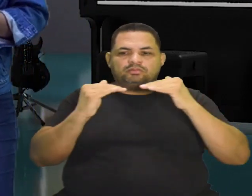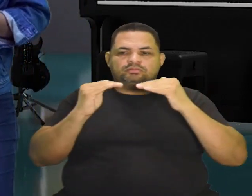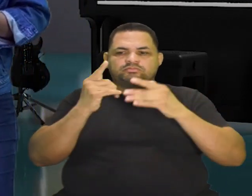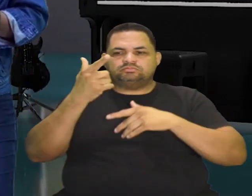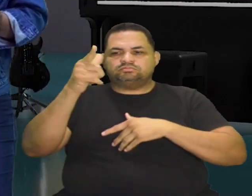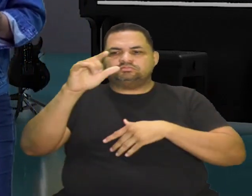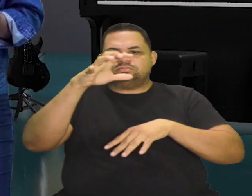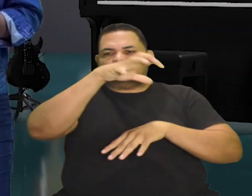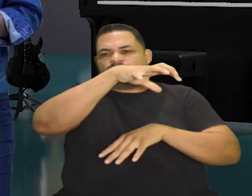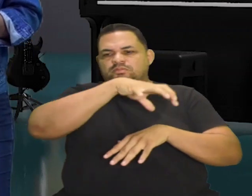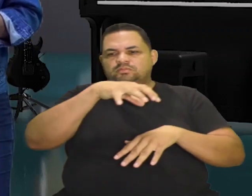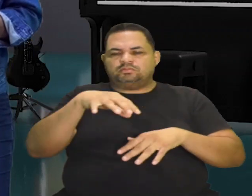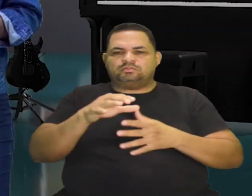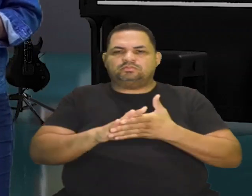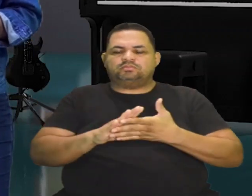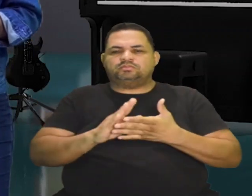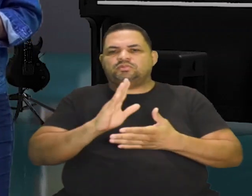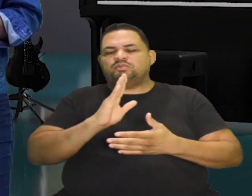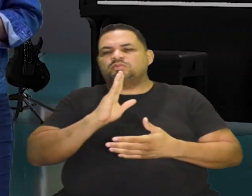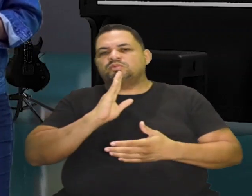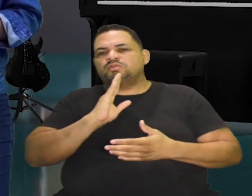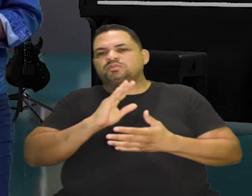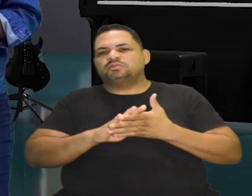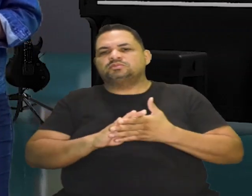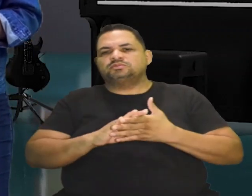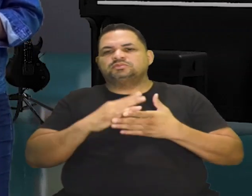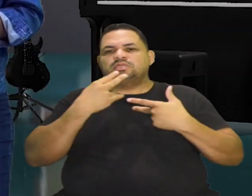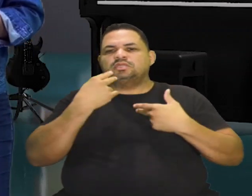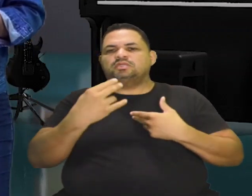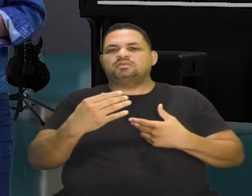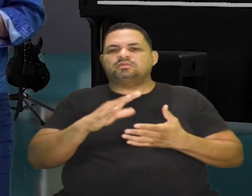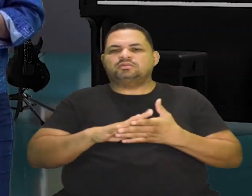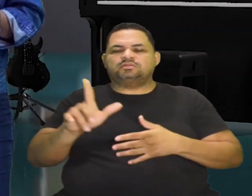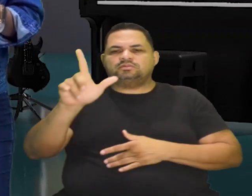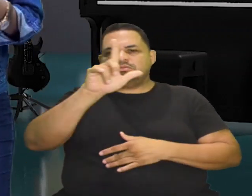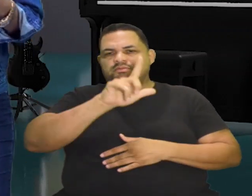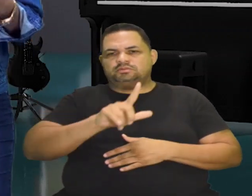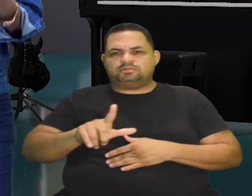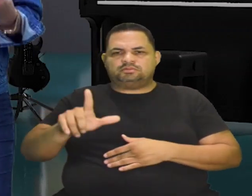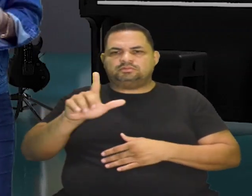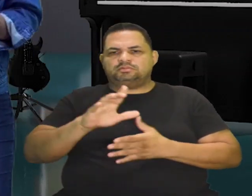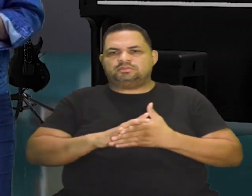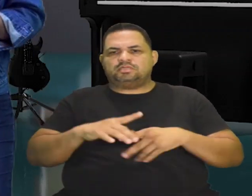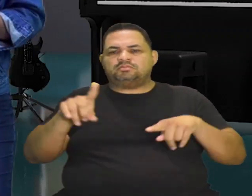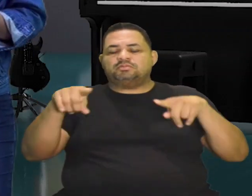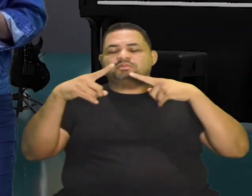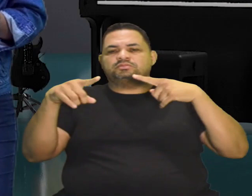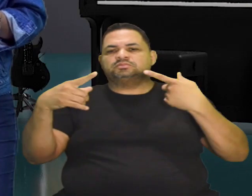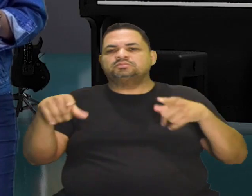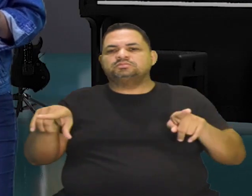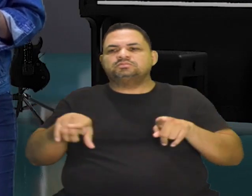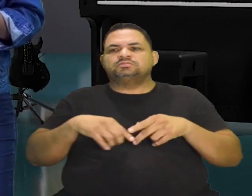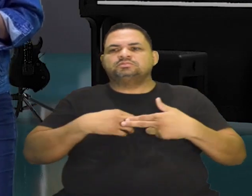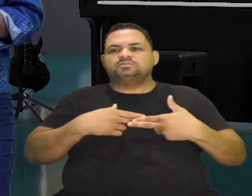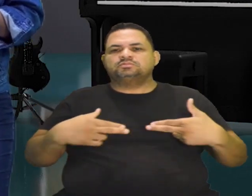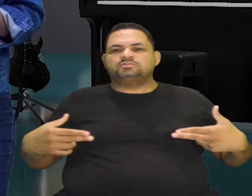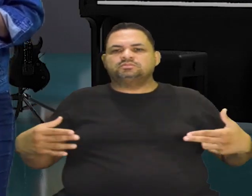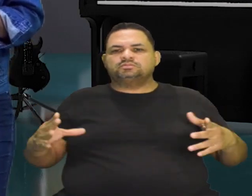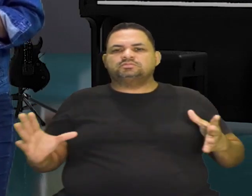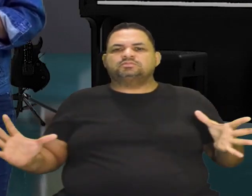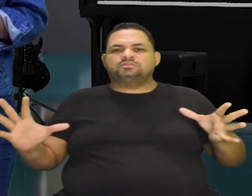conhecimento, tanto da língua, né, como da literatura, a música, enfim, vários contextos